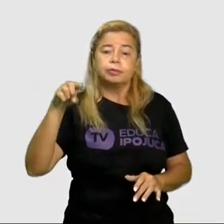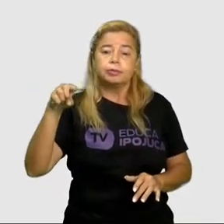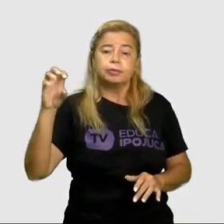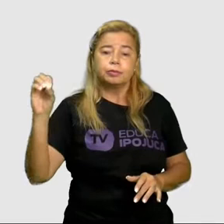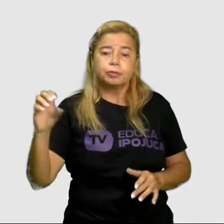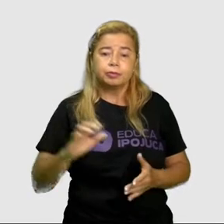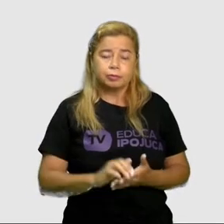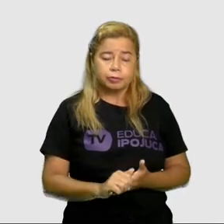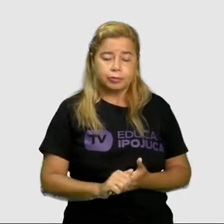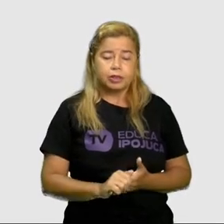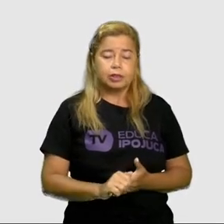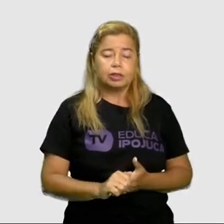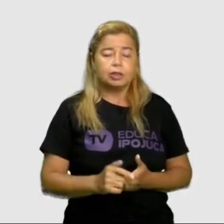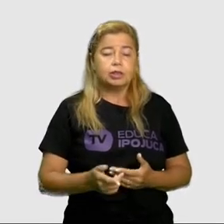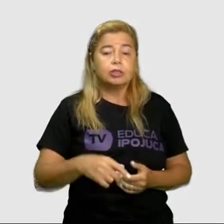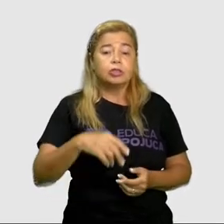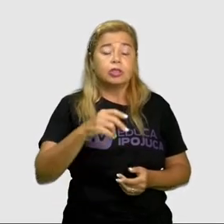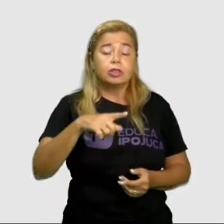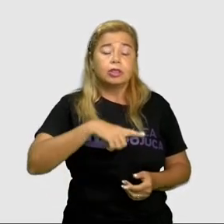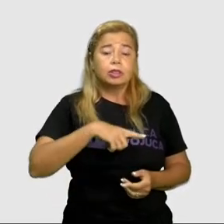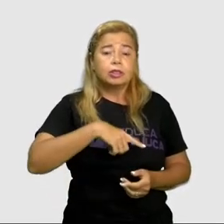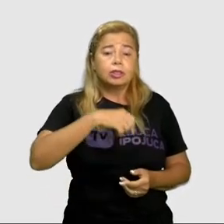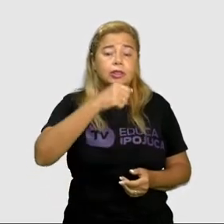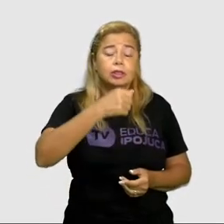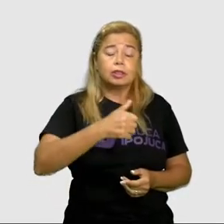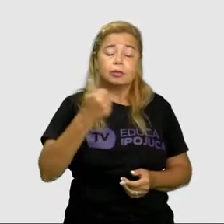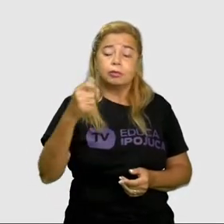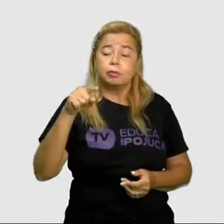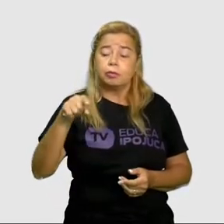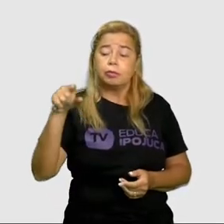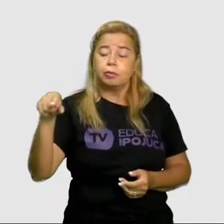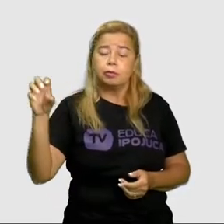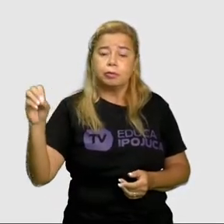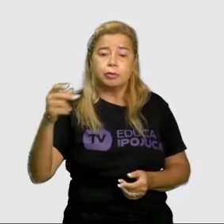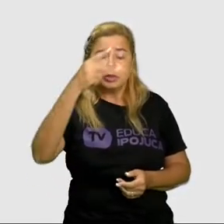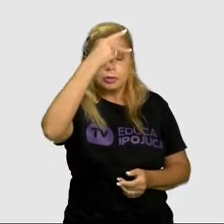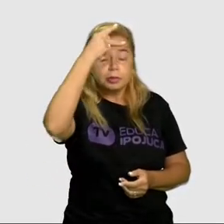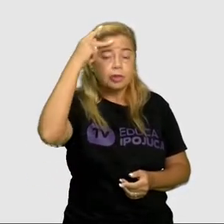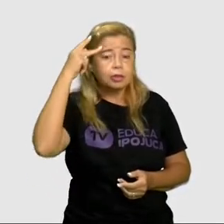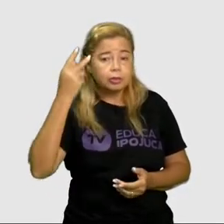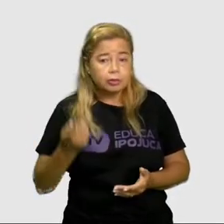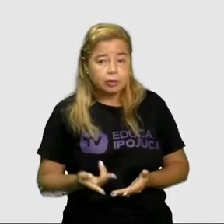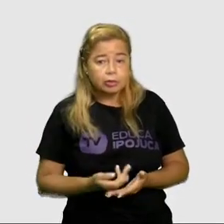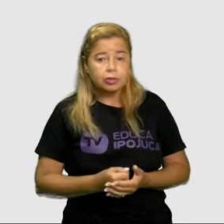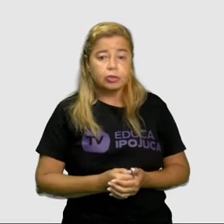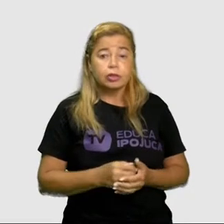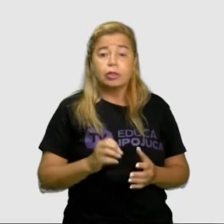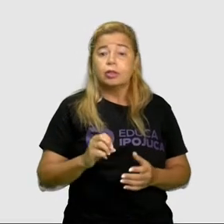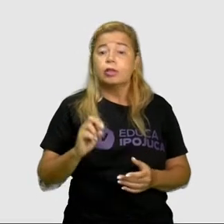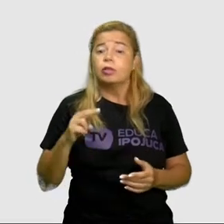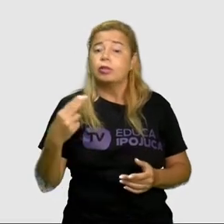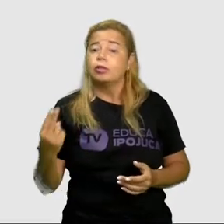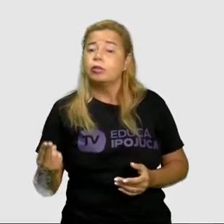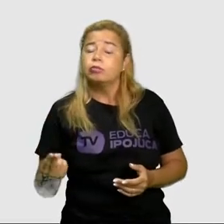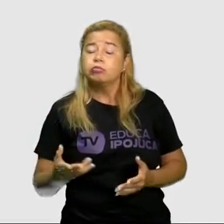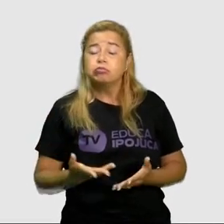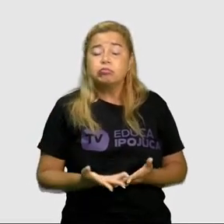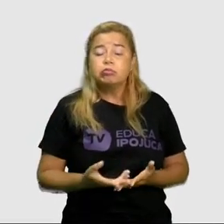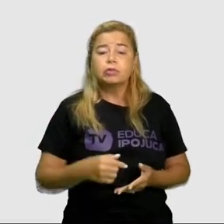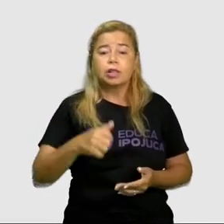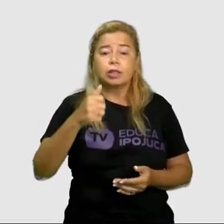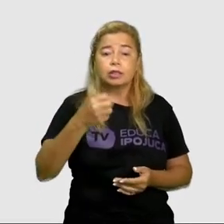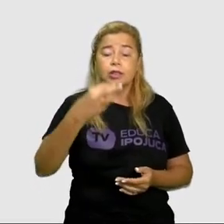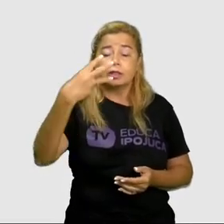tem 1.000 de habitantes, então a gente tem 3 pessoas ocupando